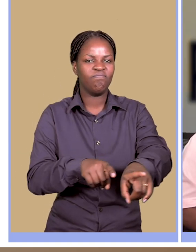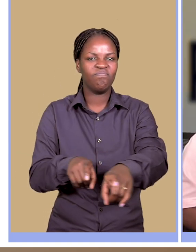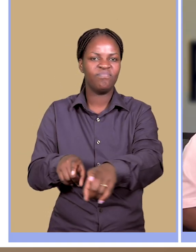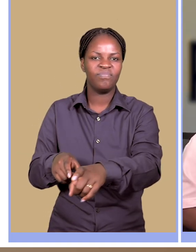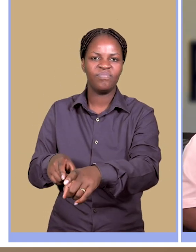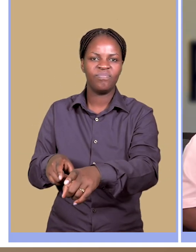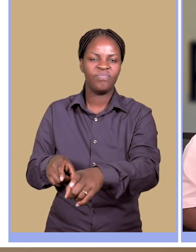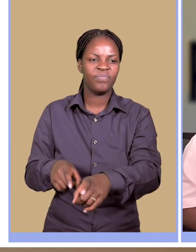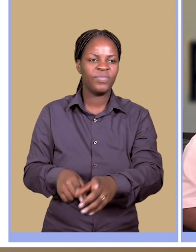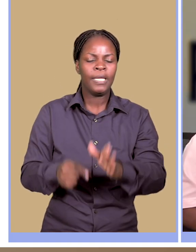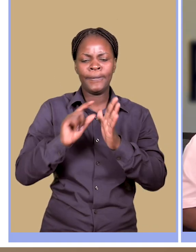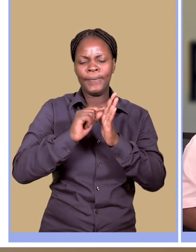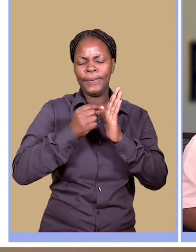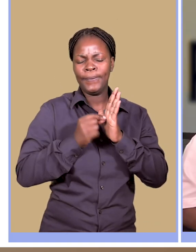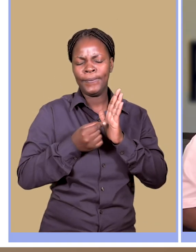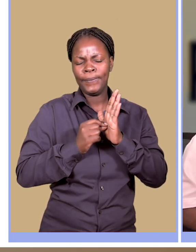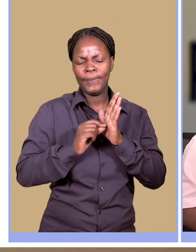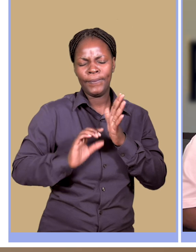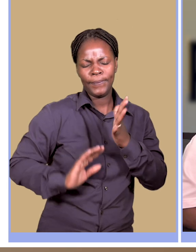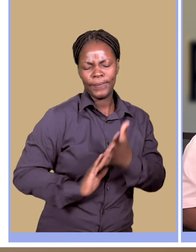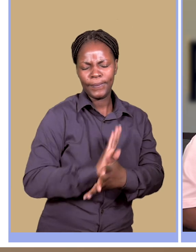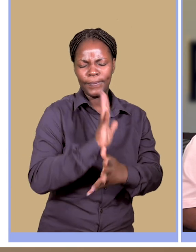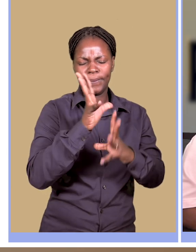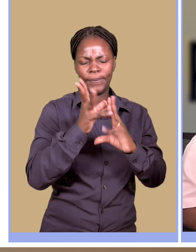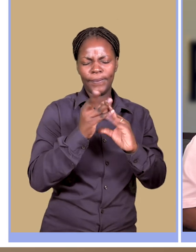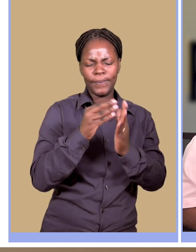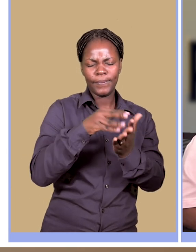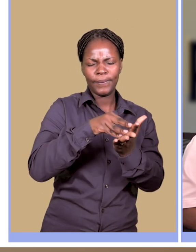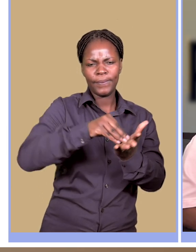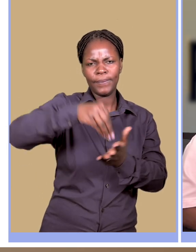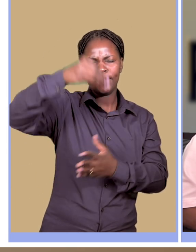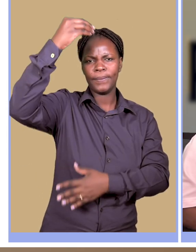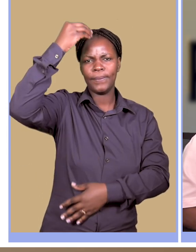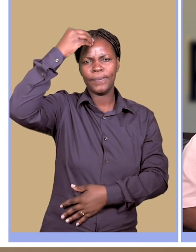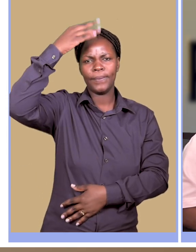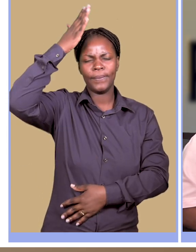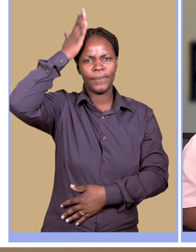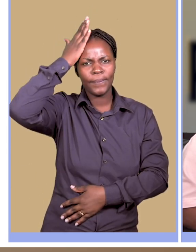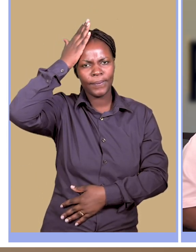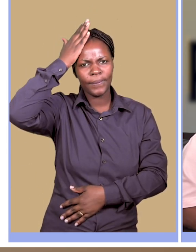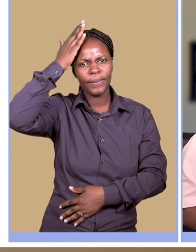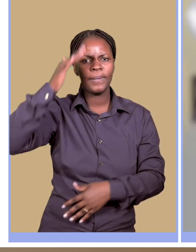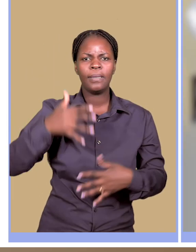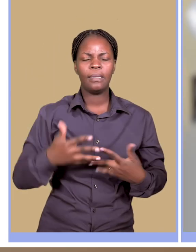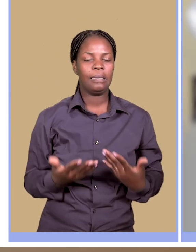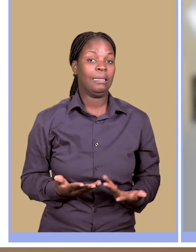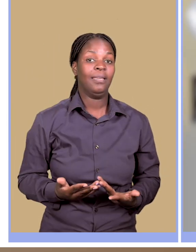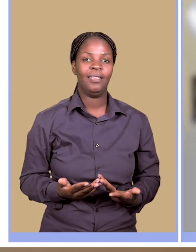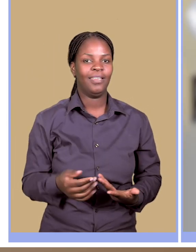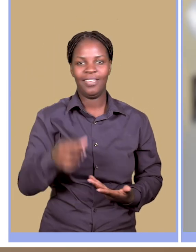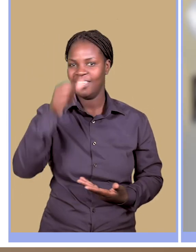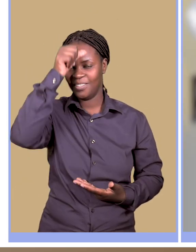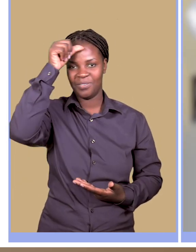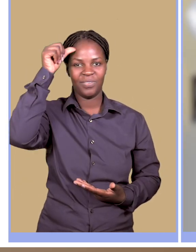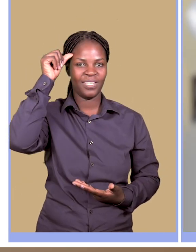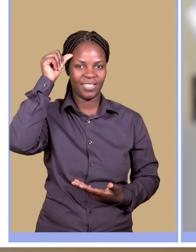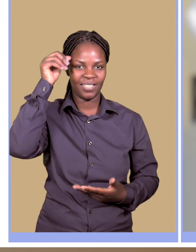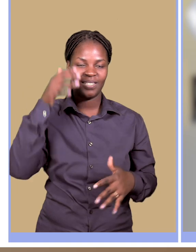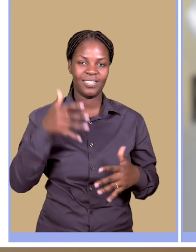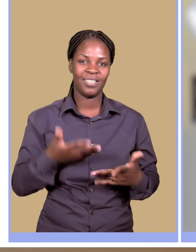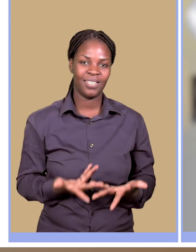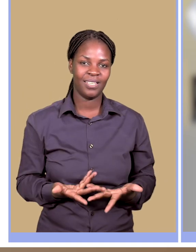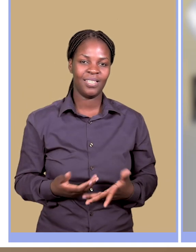sigam cada elemento da lei, da política, use o serviço. Tem